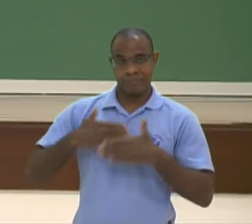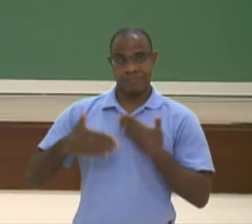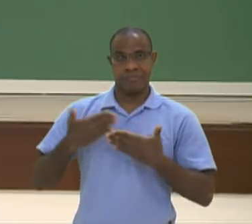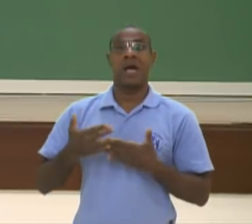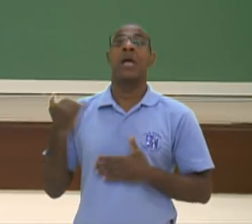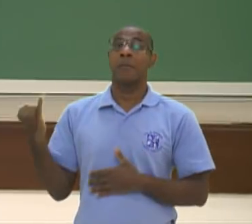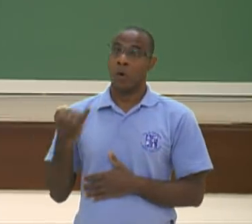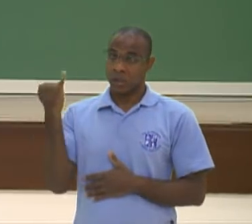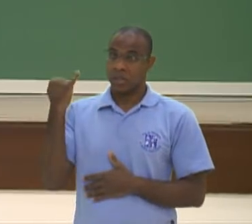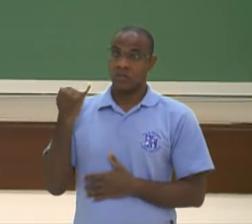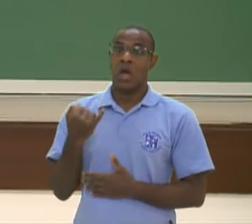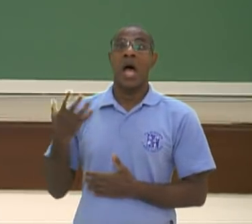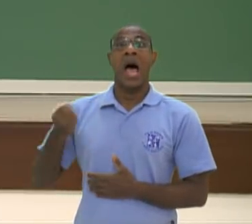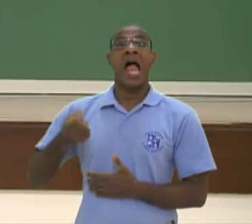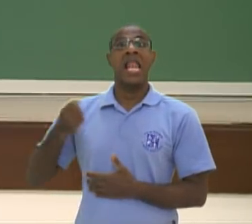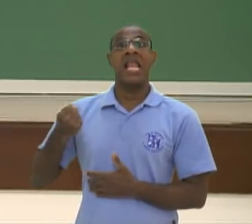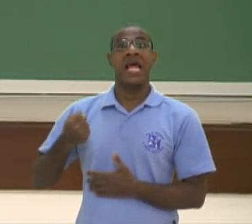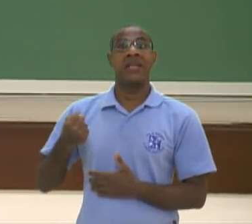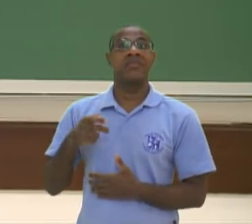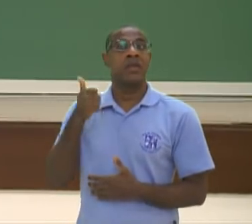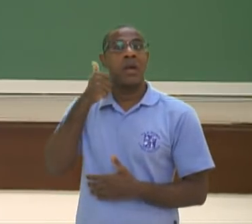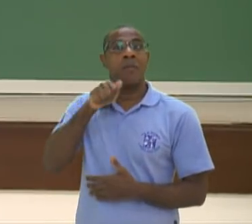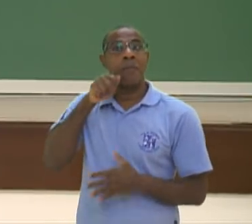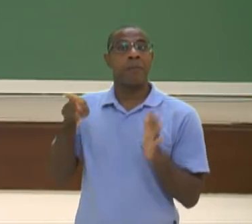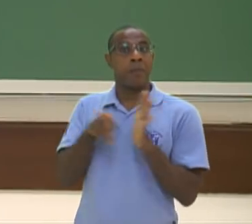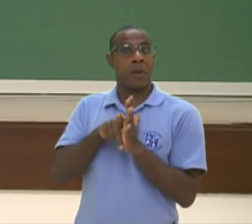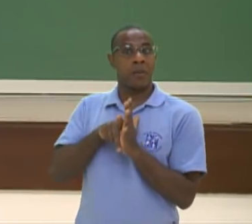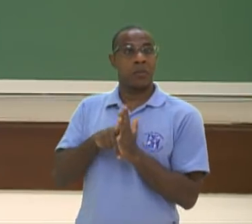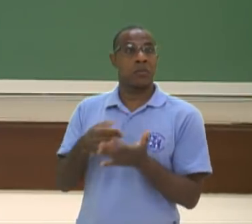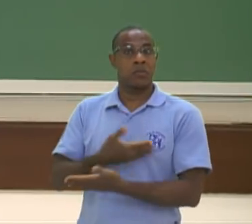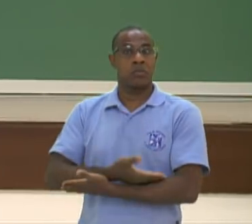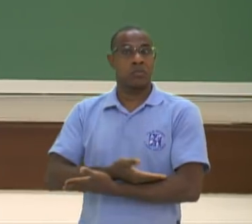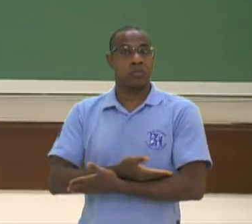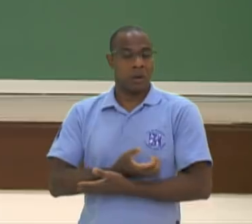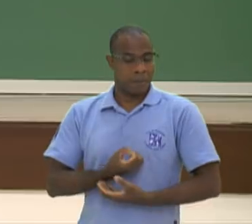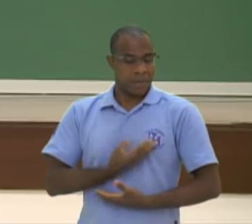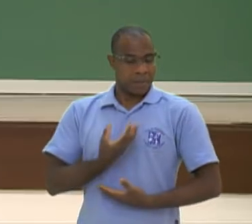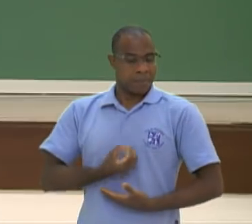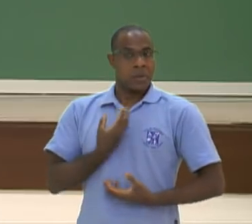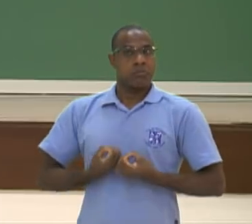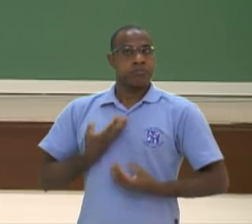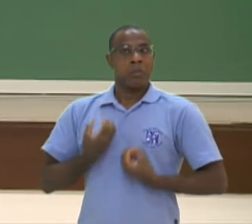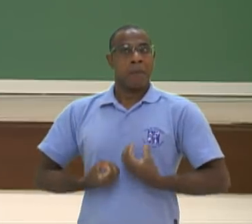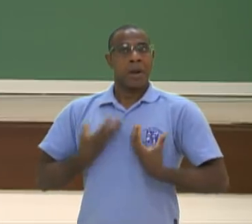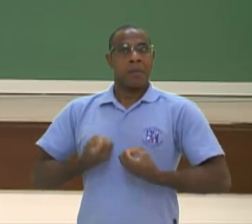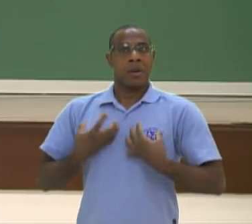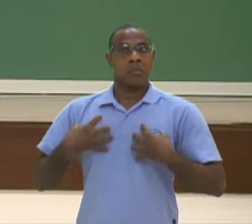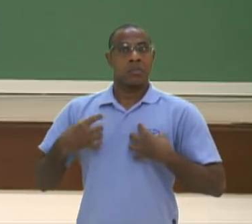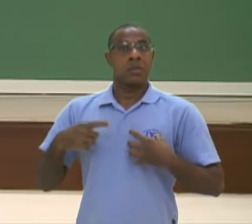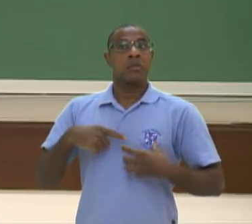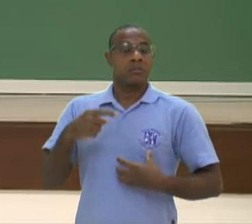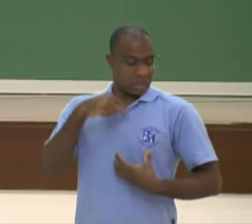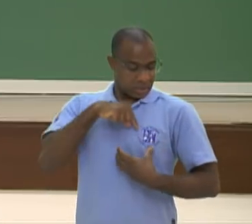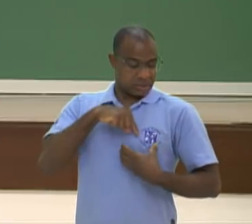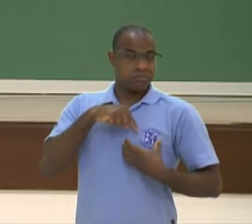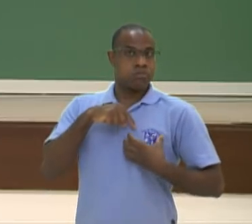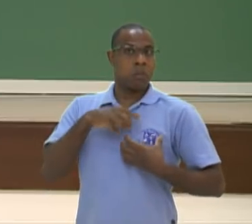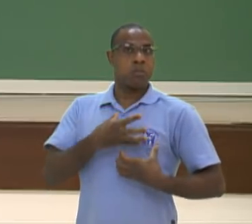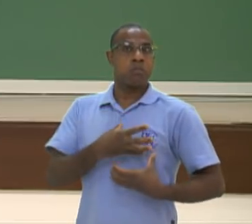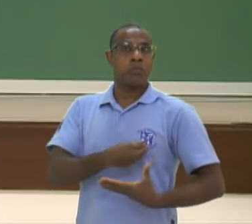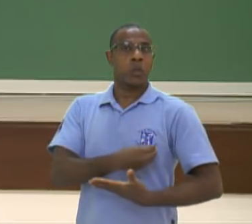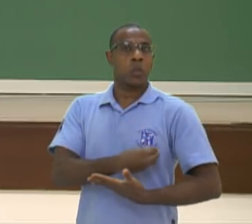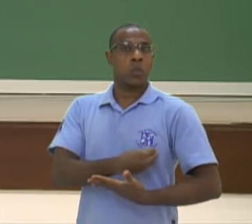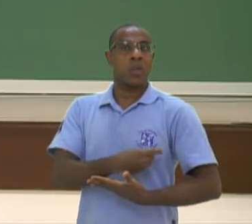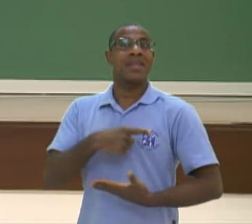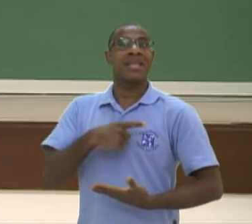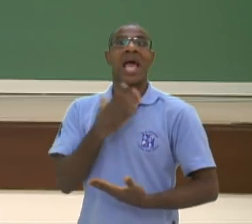O leite materno é uma secreção nutritiva que contém todos os nutrientes que o bebê precisa. Então,